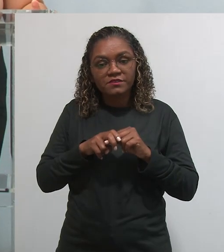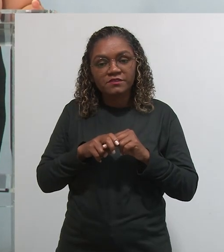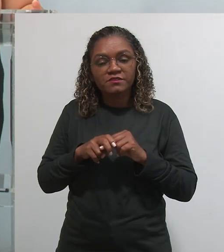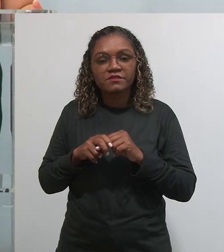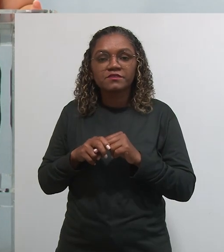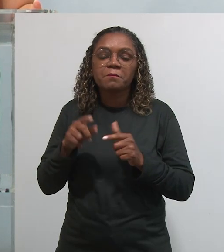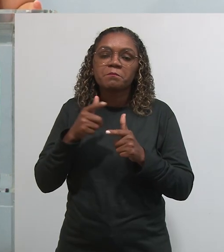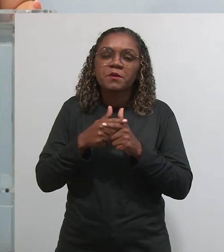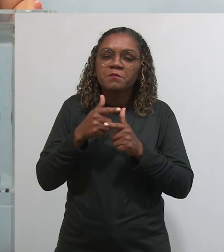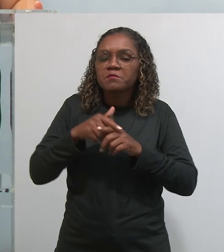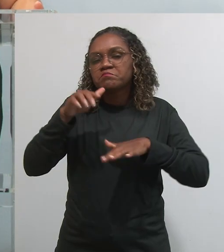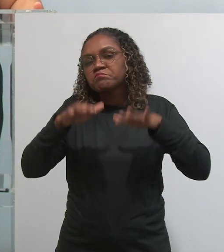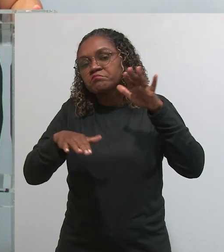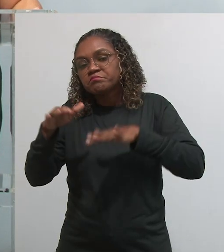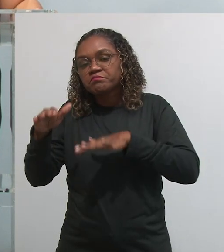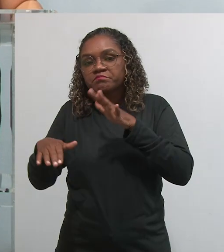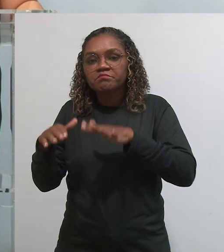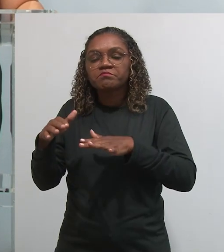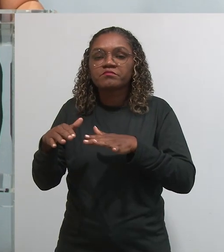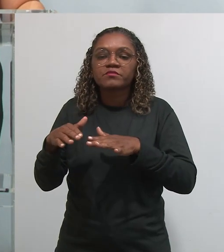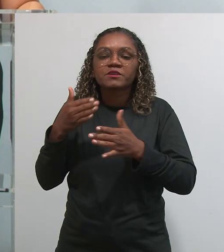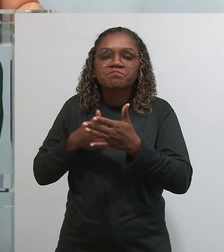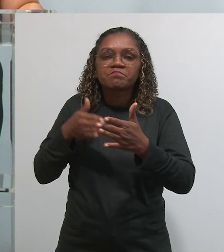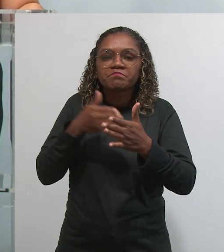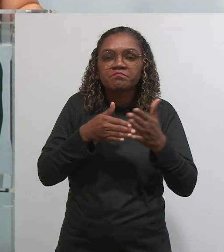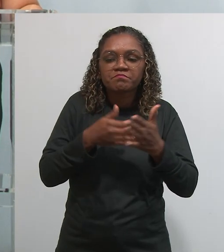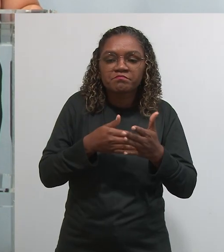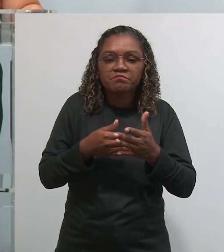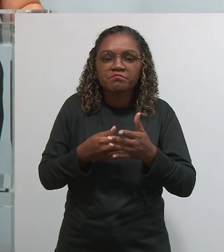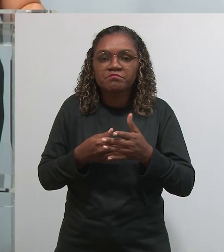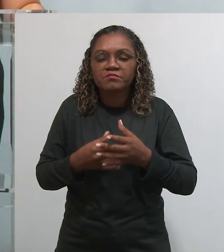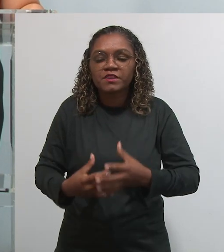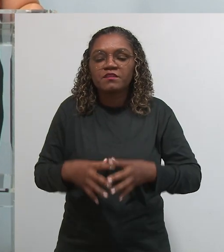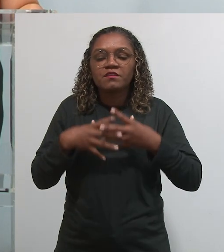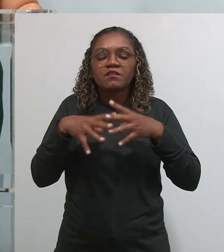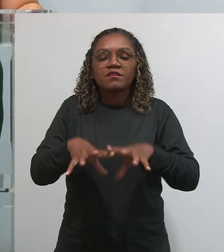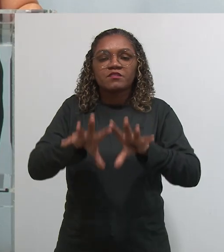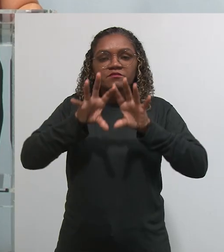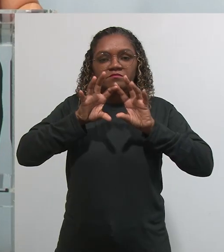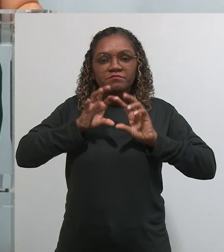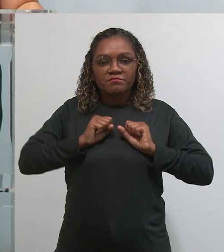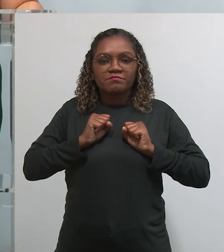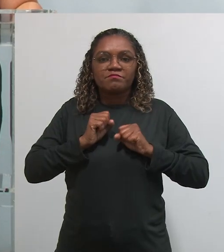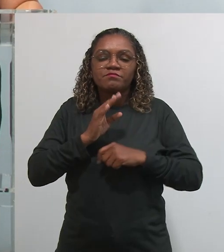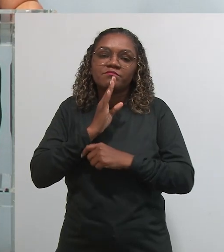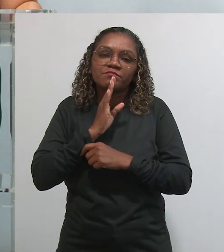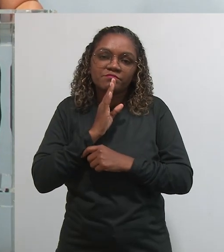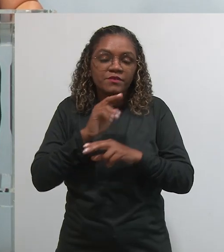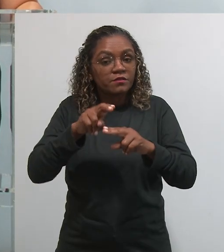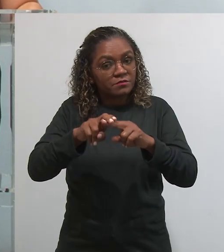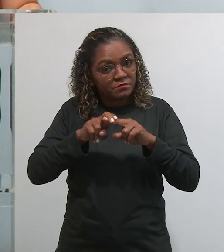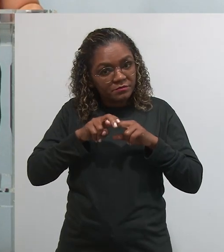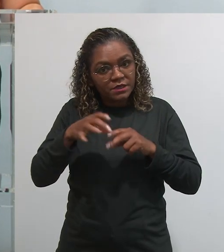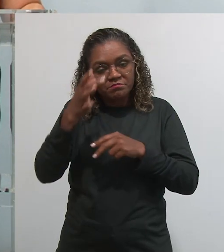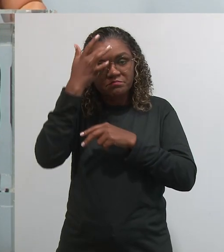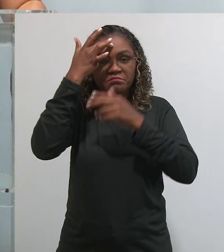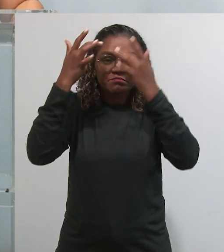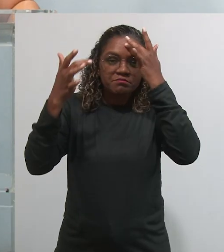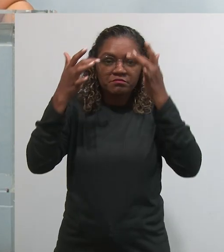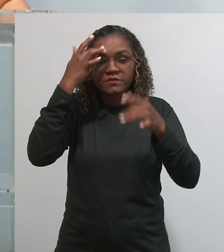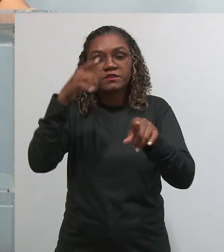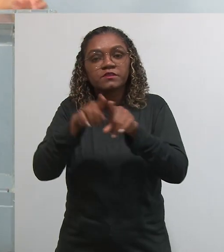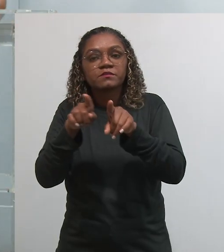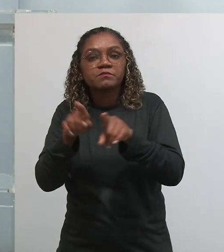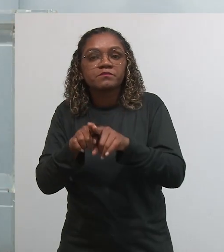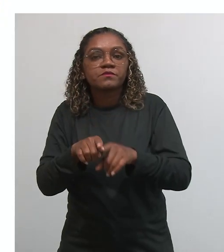tenha pequenos problemas, né, de interiorizar conhecimentos. Então você precisa pensar, eu